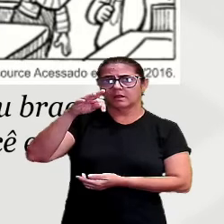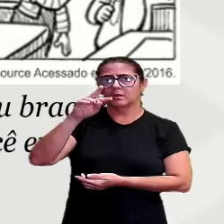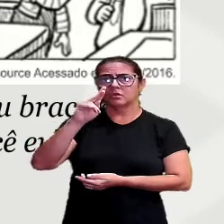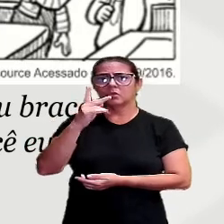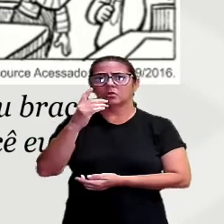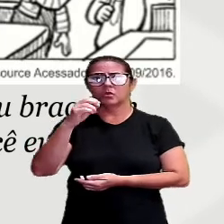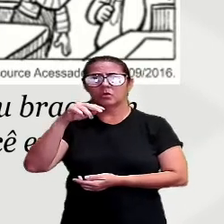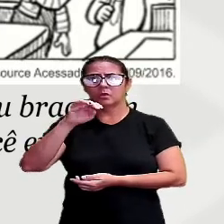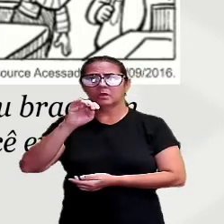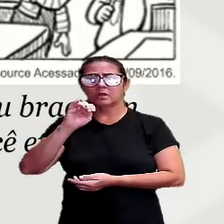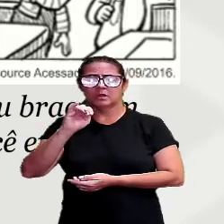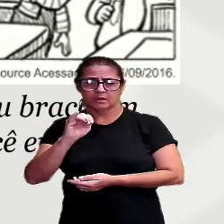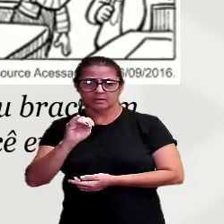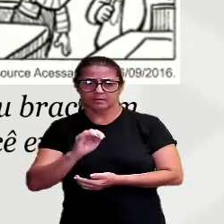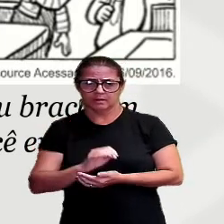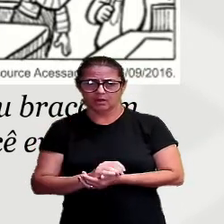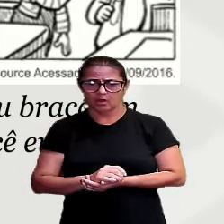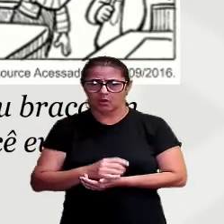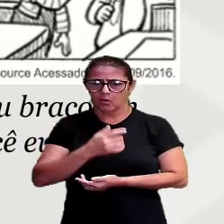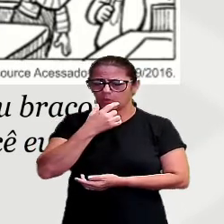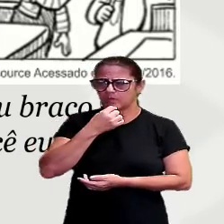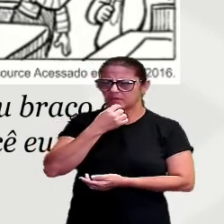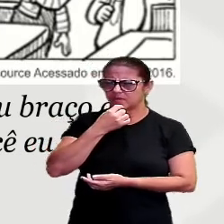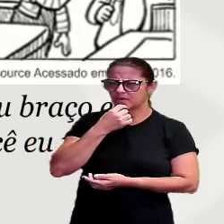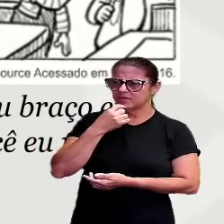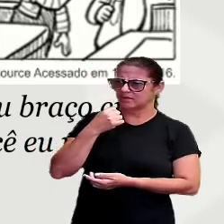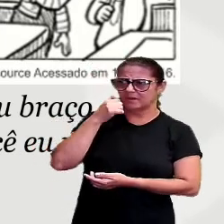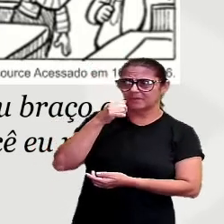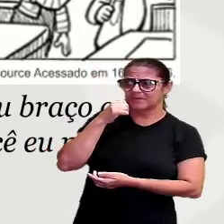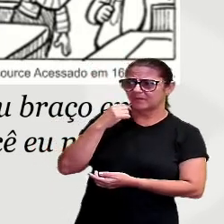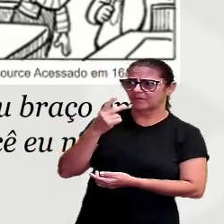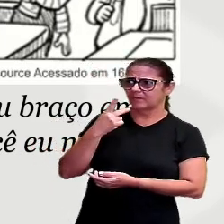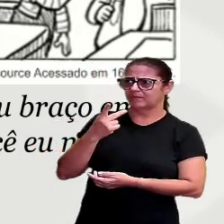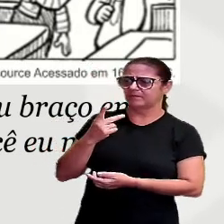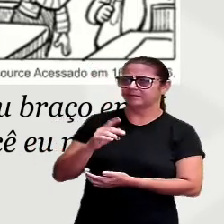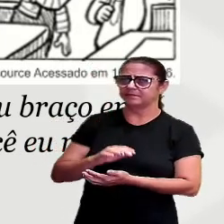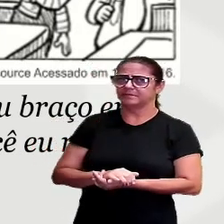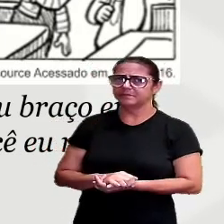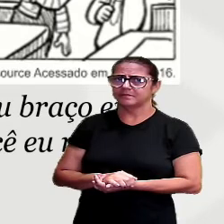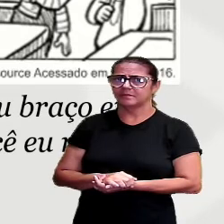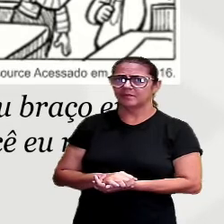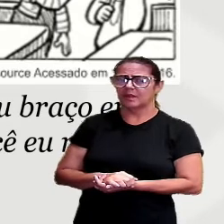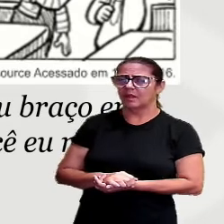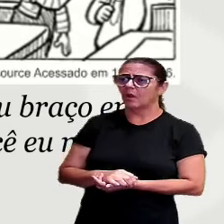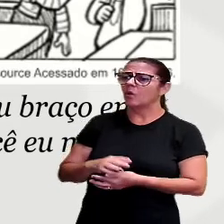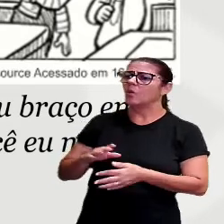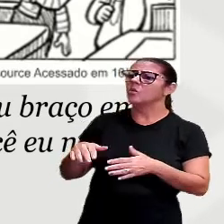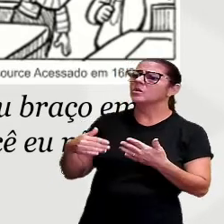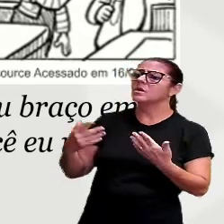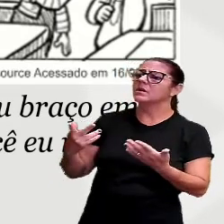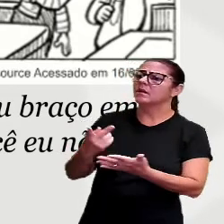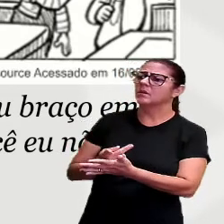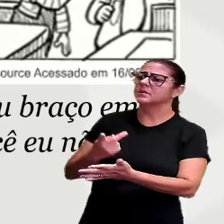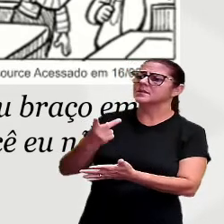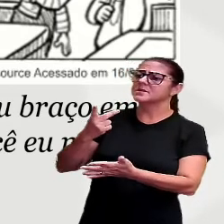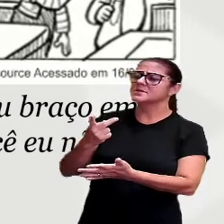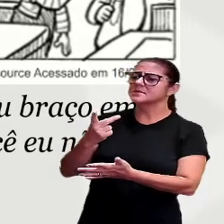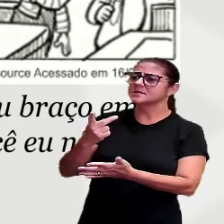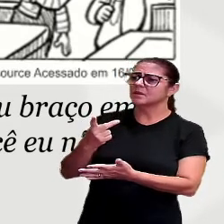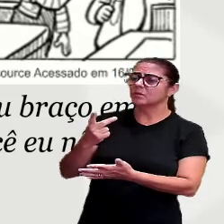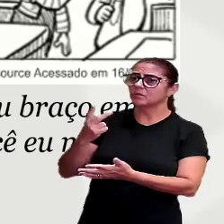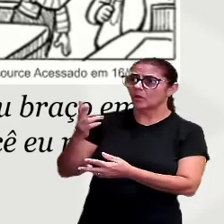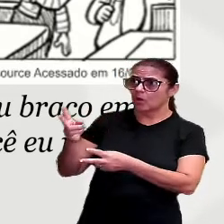ele diz assim, ó, a garota diz para eles, Anthony, what happened? Então, Anthony, o que aconteceu?